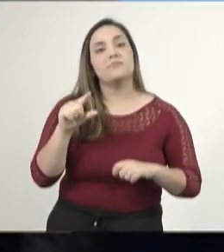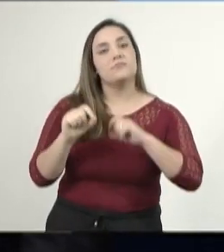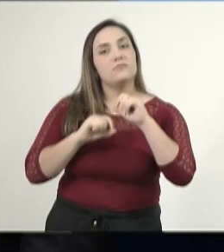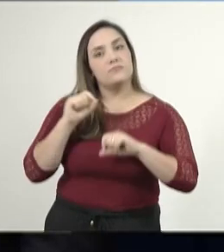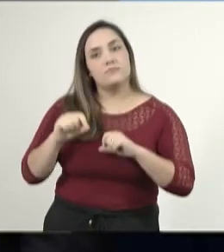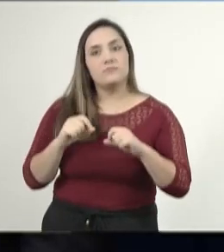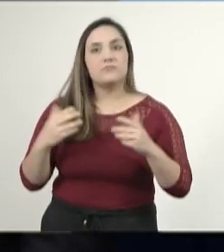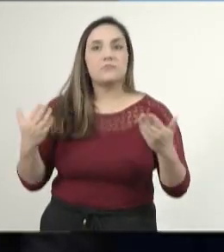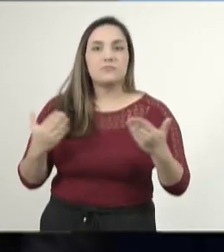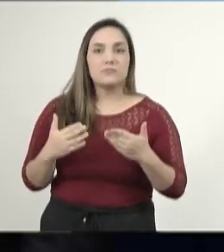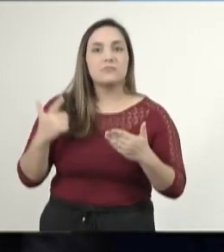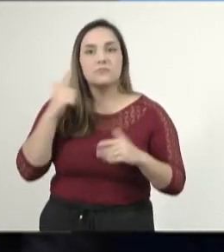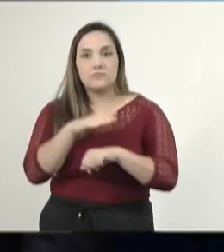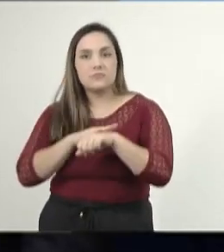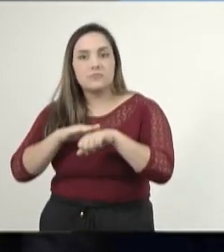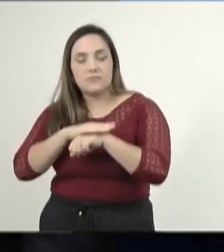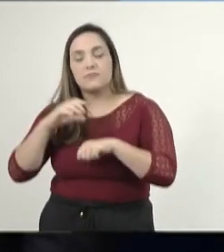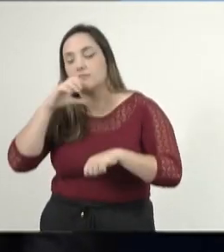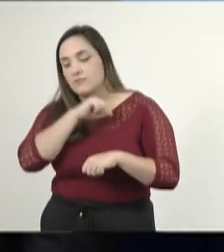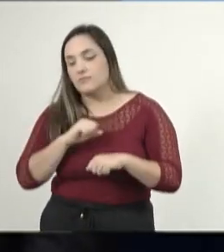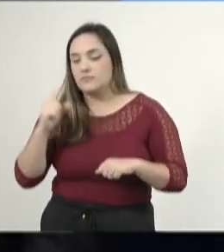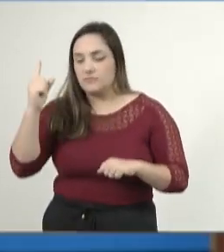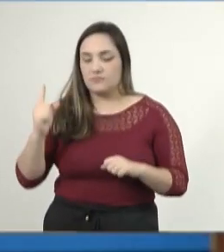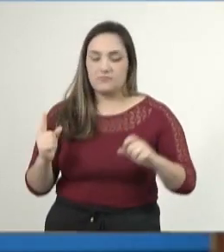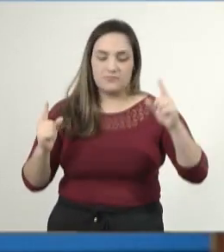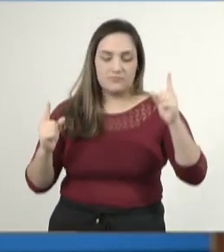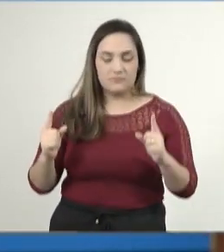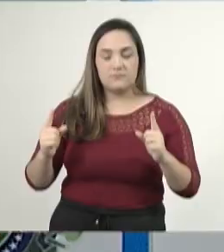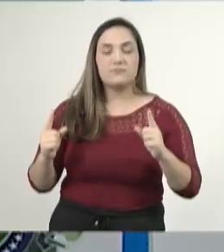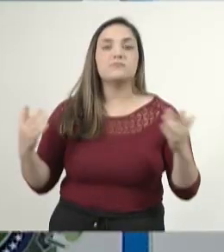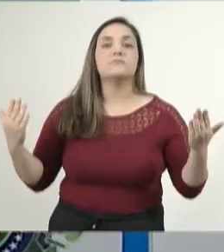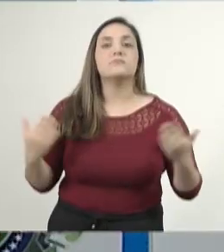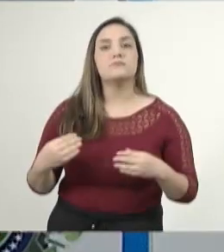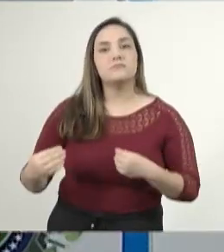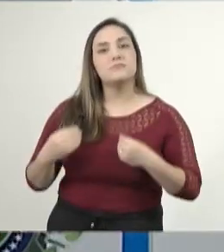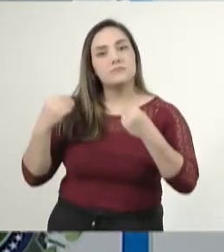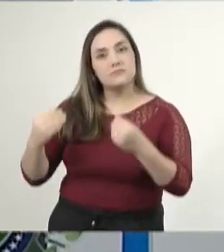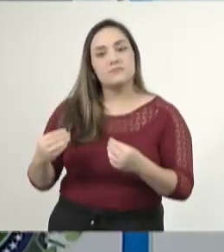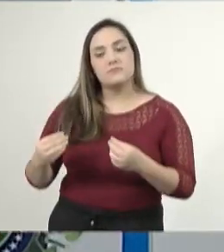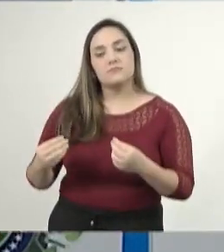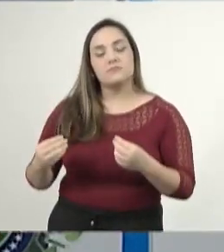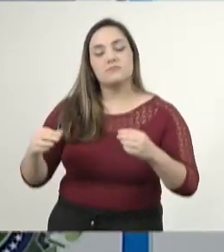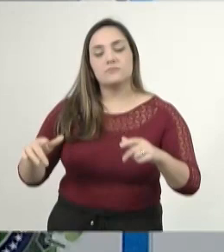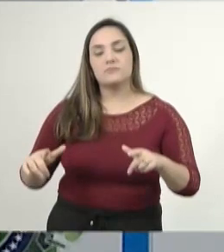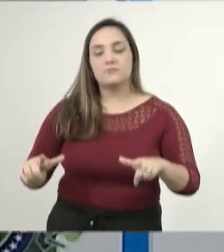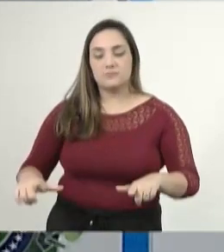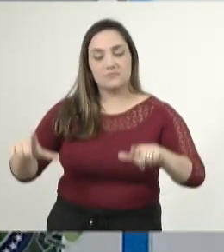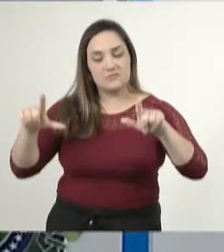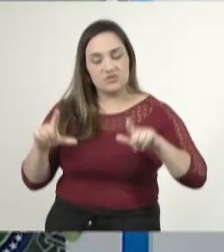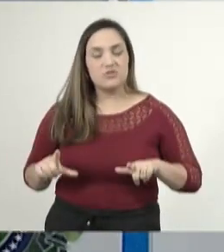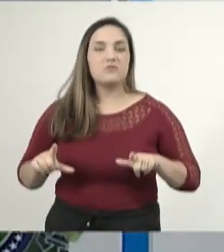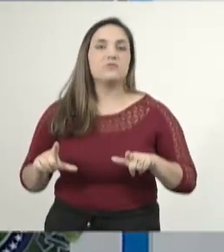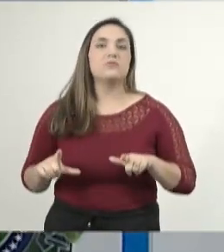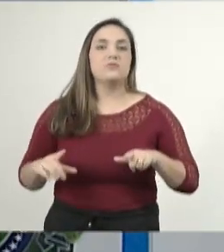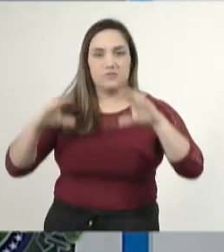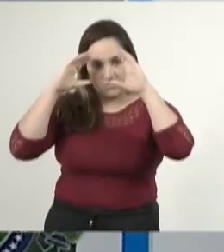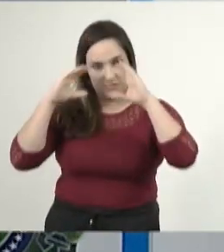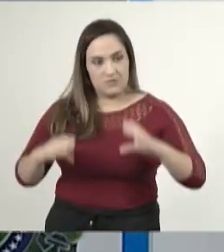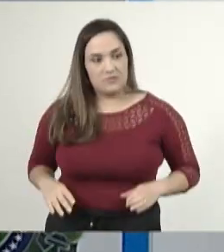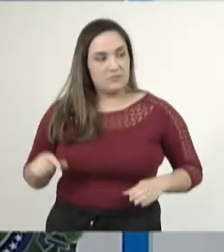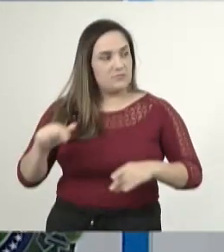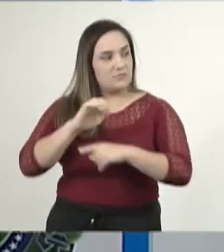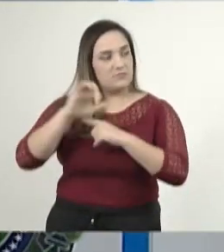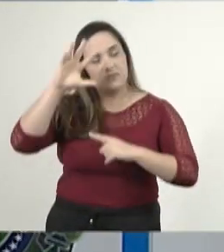meio dessa negociação entre as partes que conflitaram. Então, entregue o título de cidadão